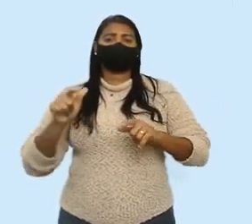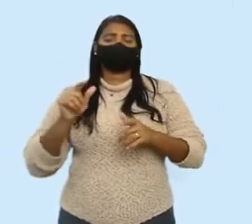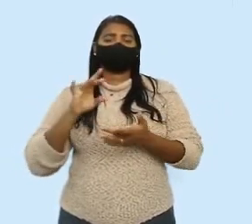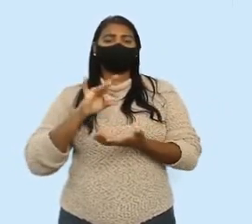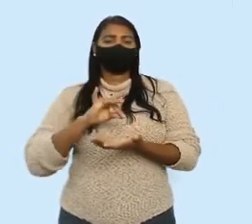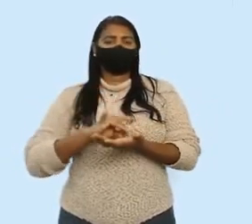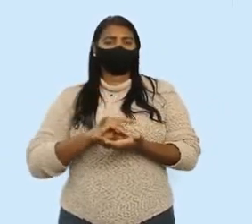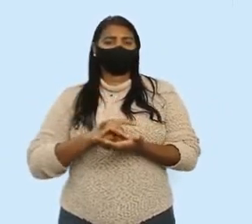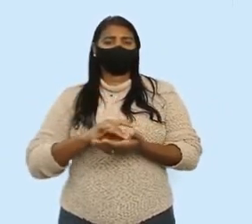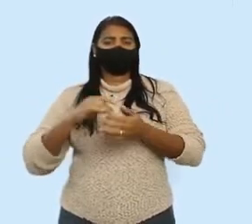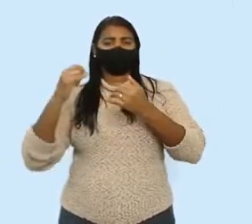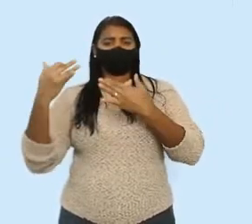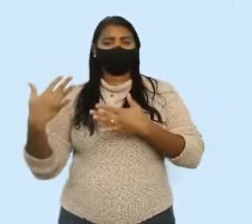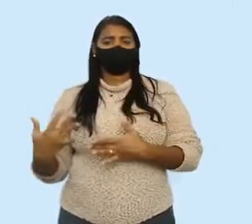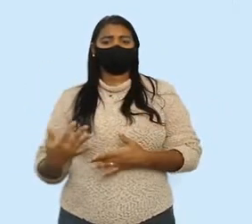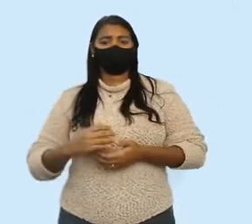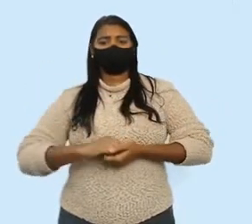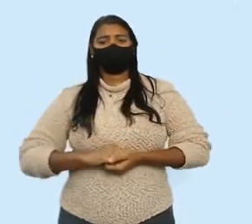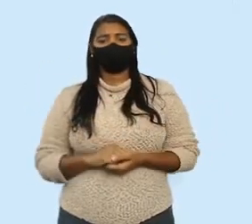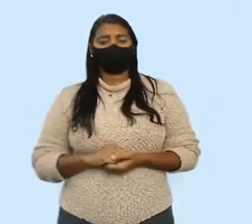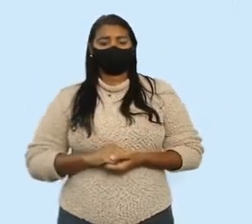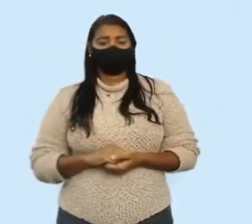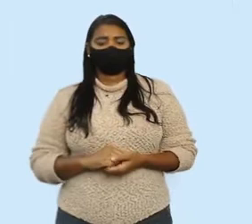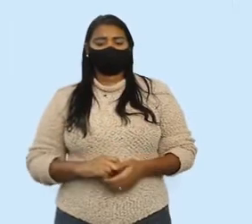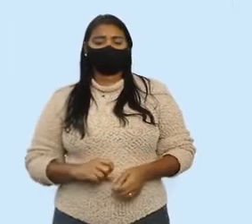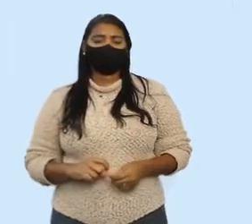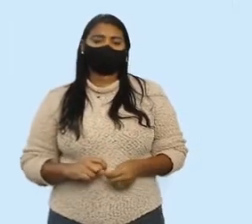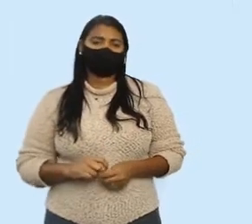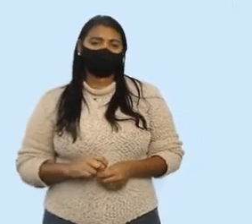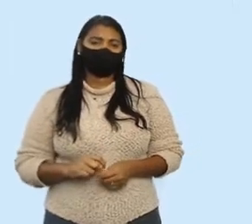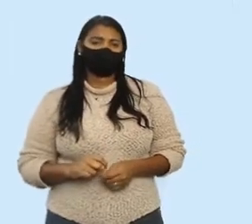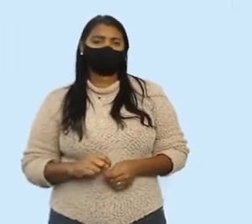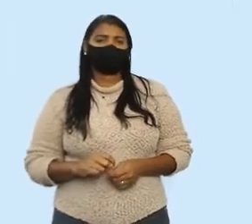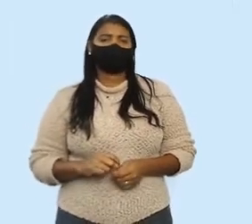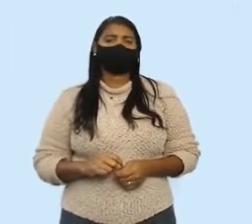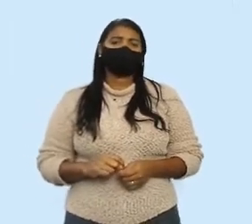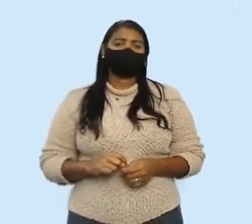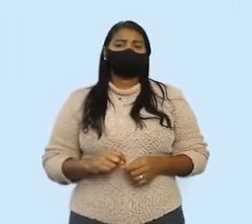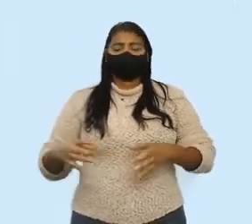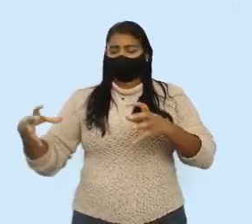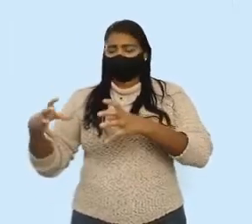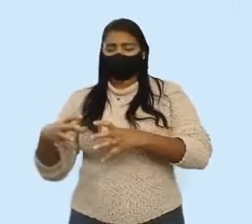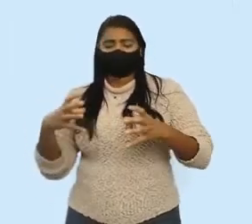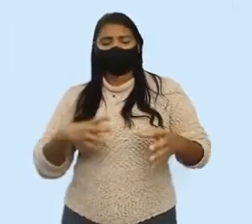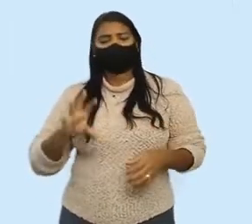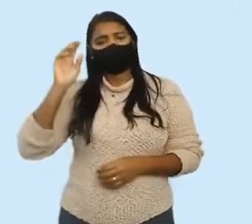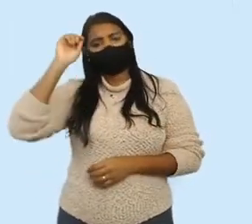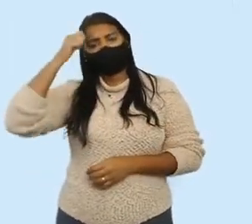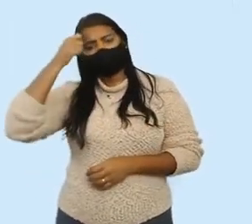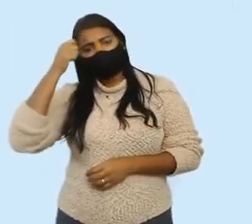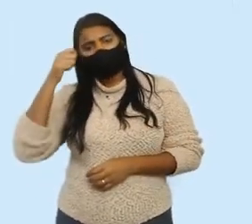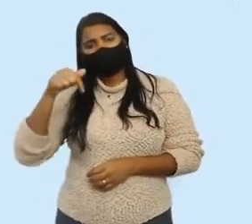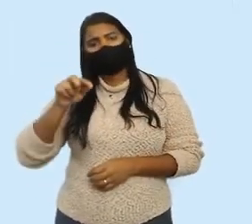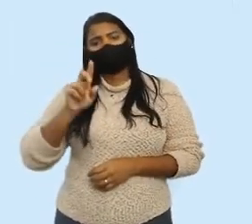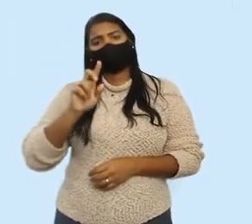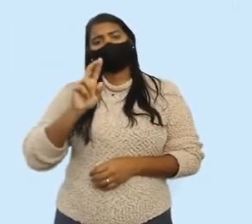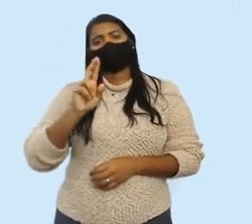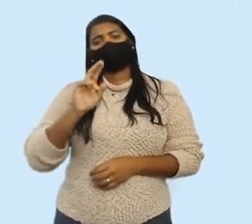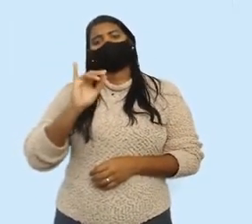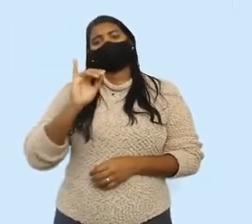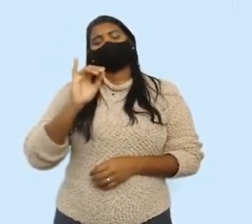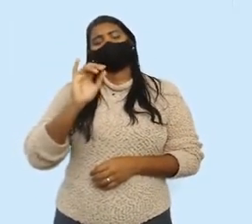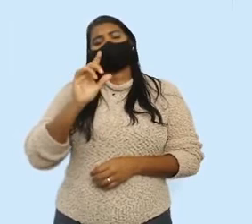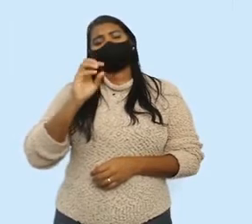gente não cita a formação dos quilombos, certo? No qual era também uma forma